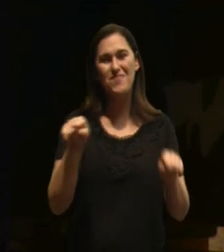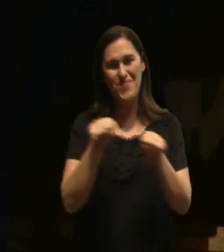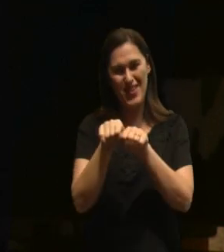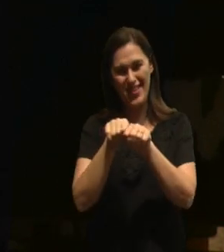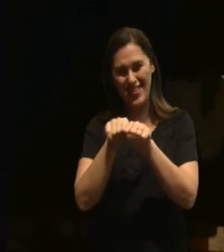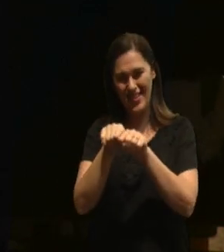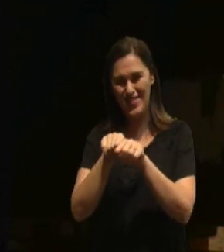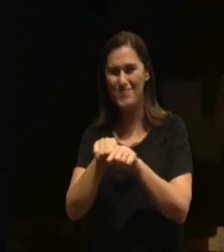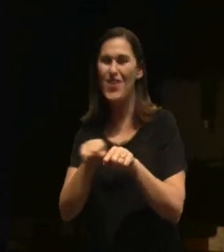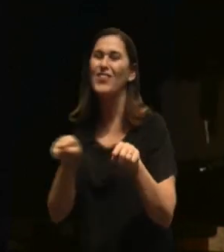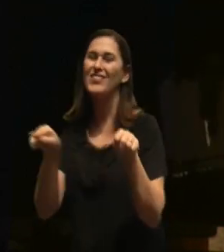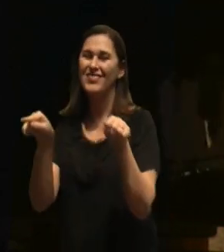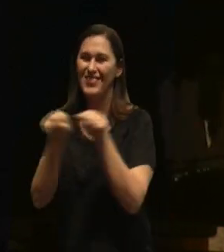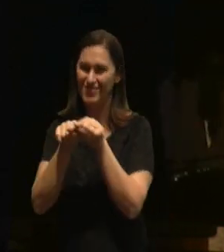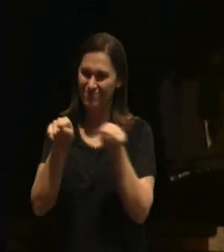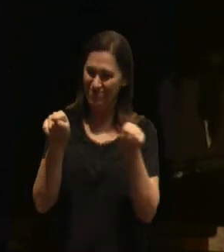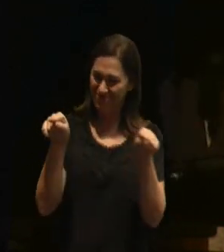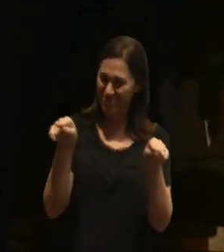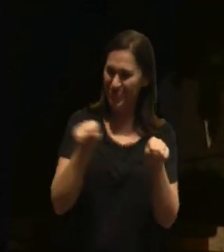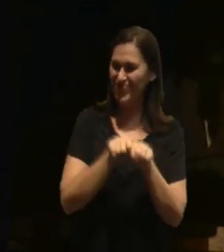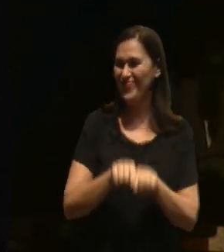irmão.